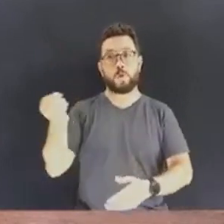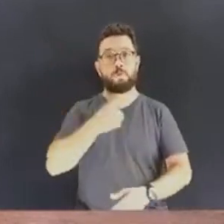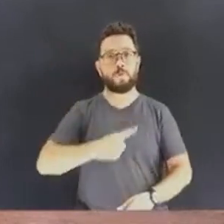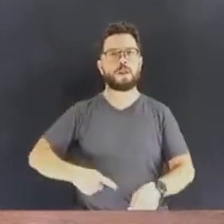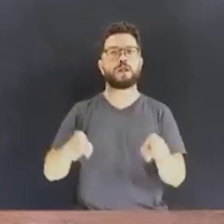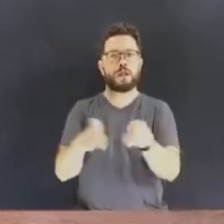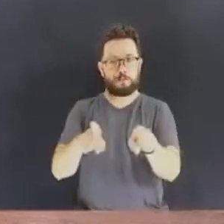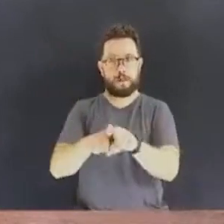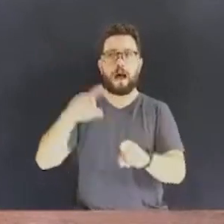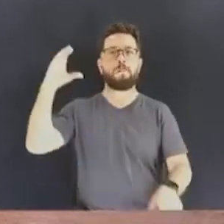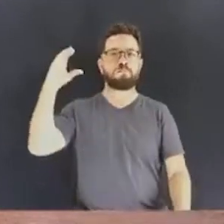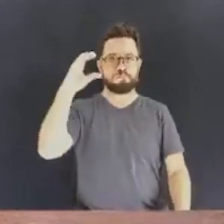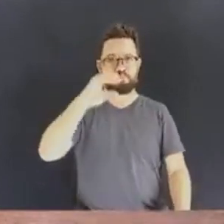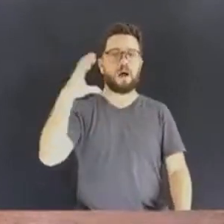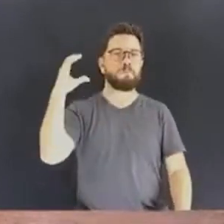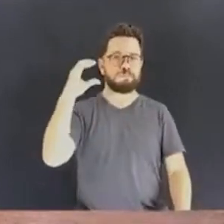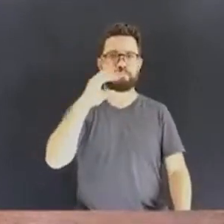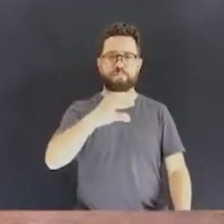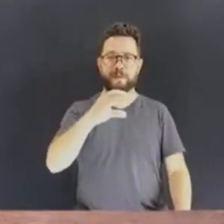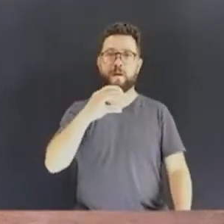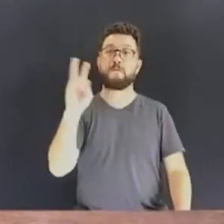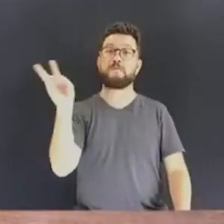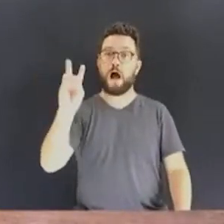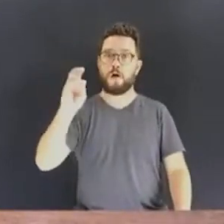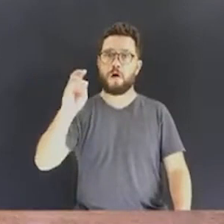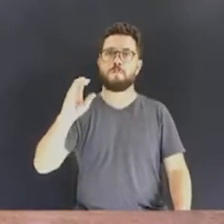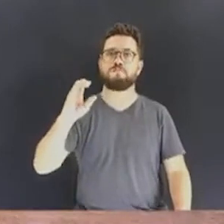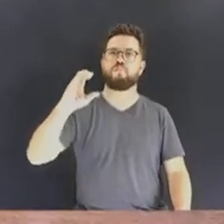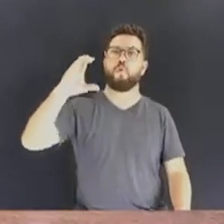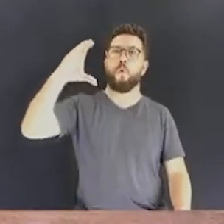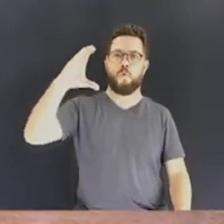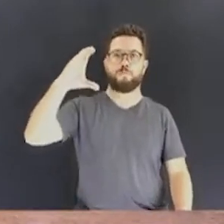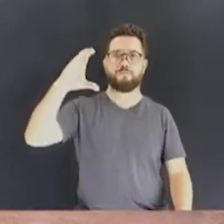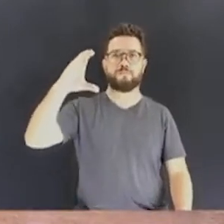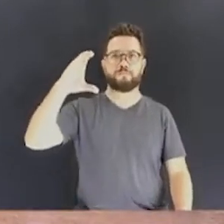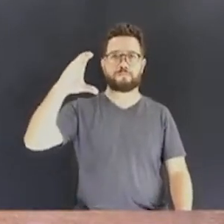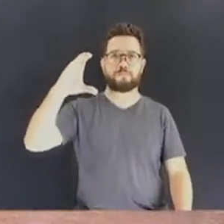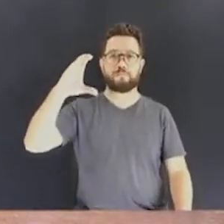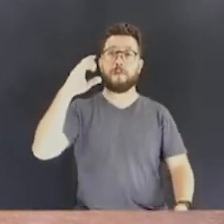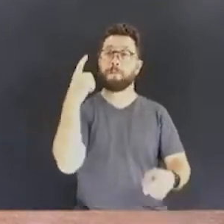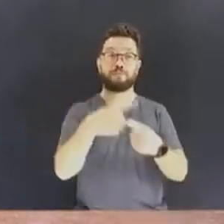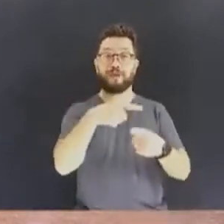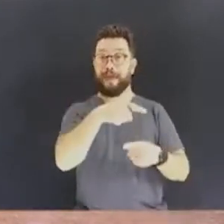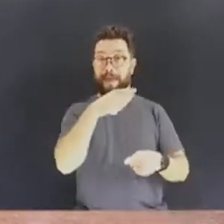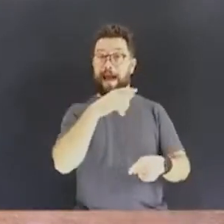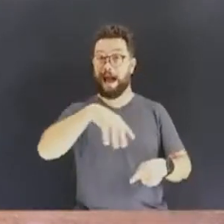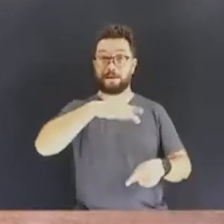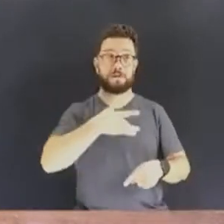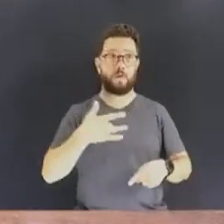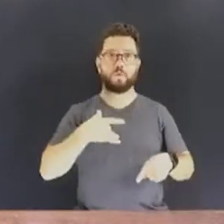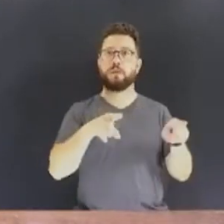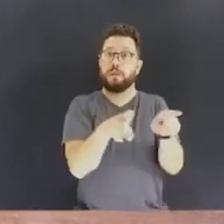têm aumentado, e isso para nós é importante, porque as demandas aumentam quanto a essas questões. A nossa